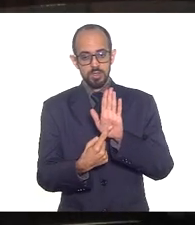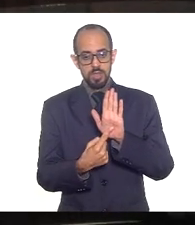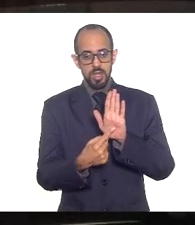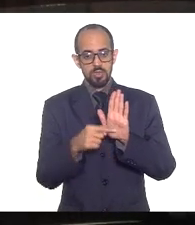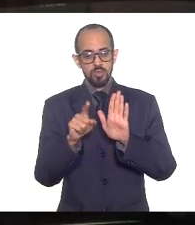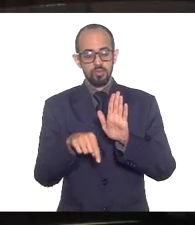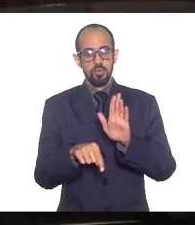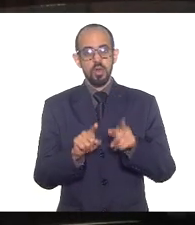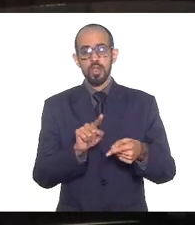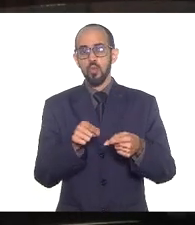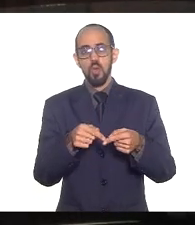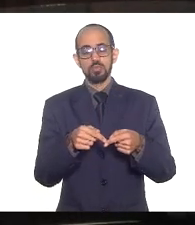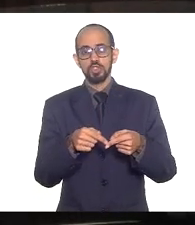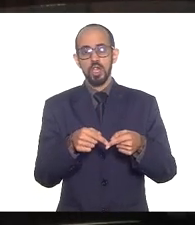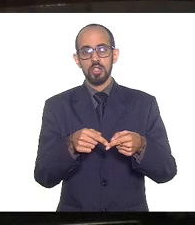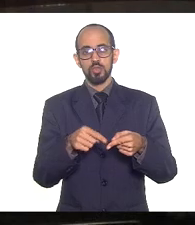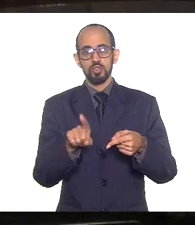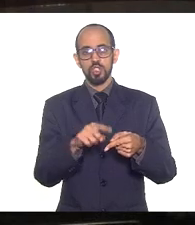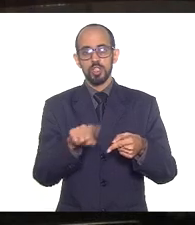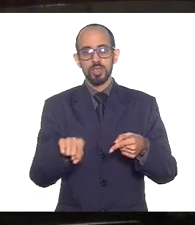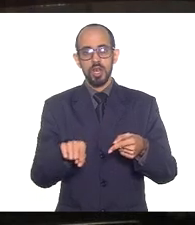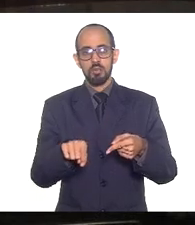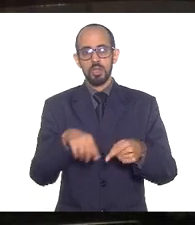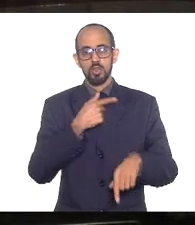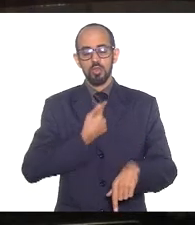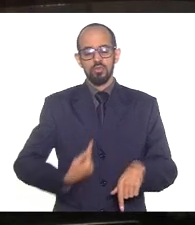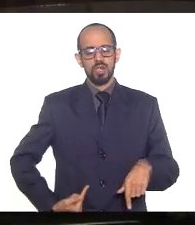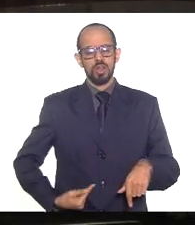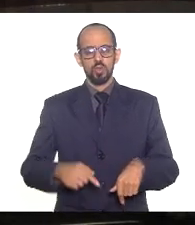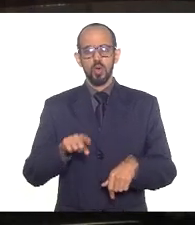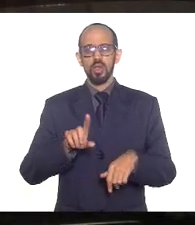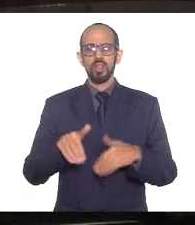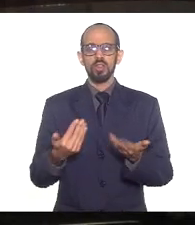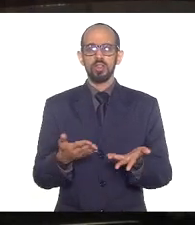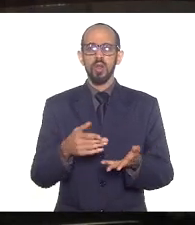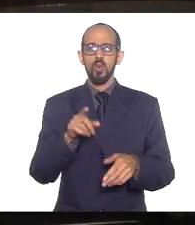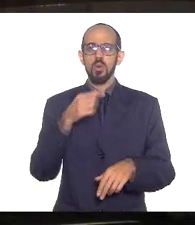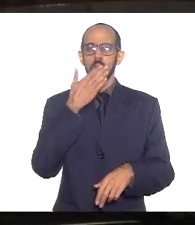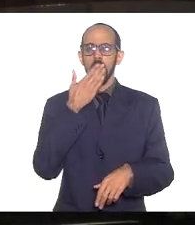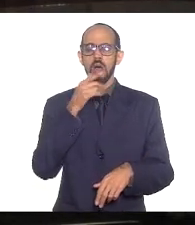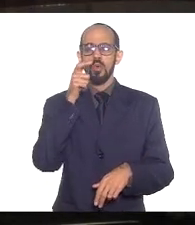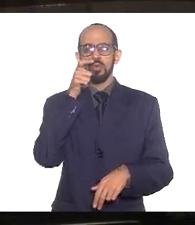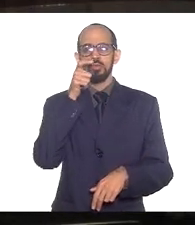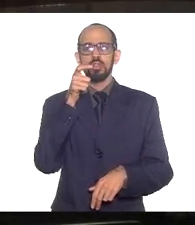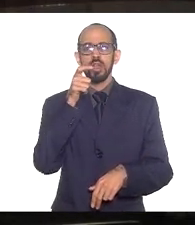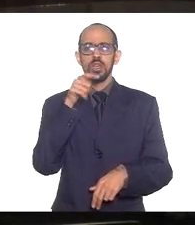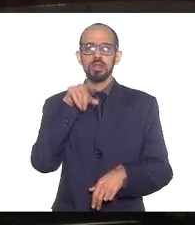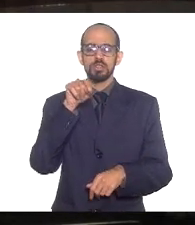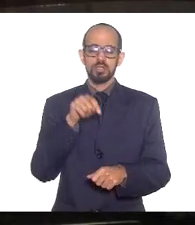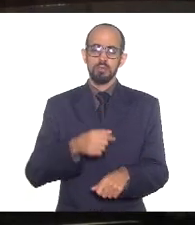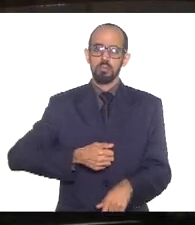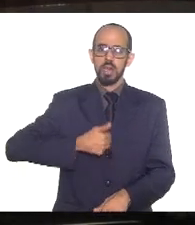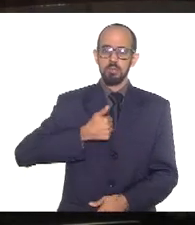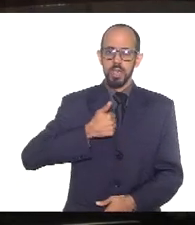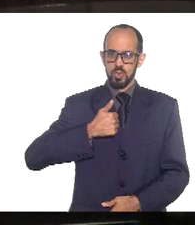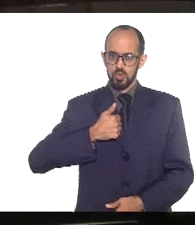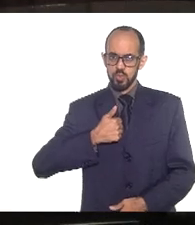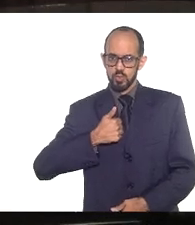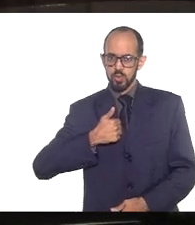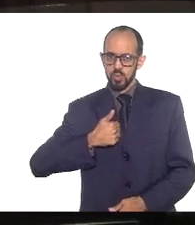do governador que que está em jogo E aí comprou o quê que está em jogo duas coisas estão em jogo e